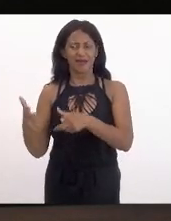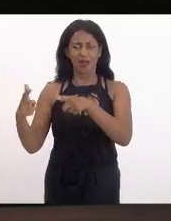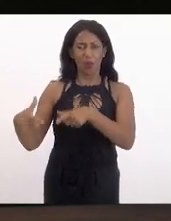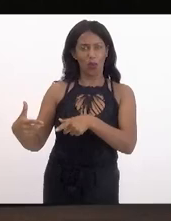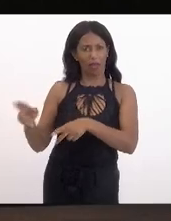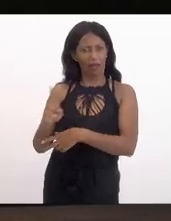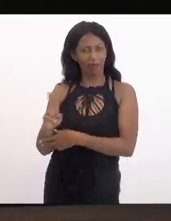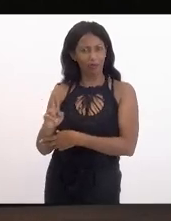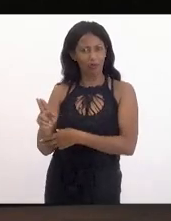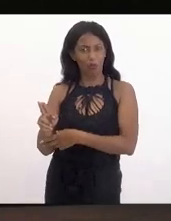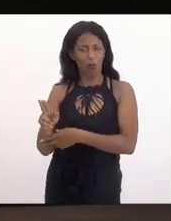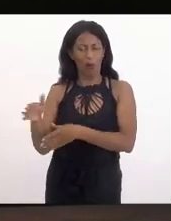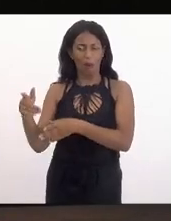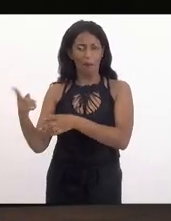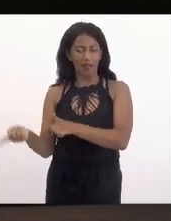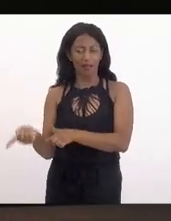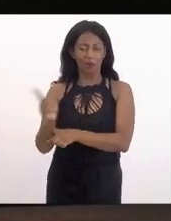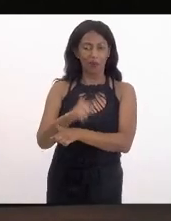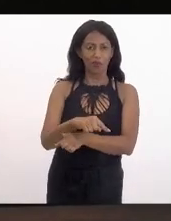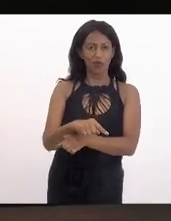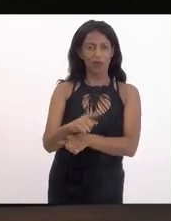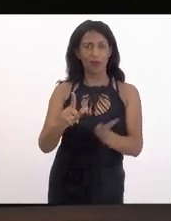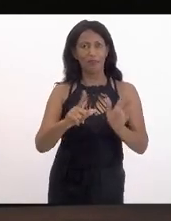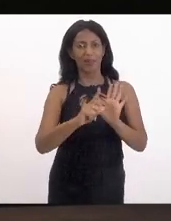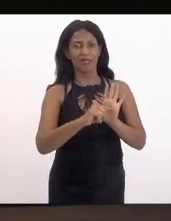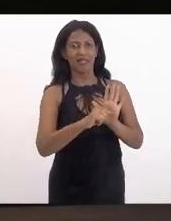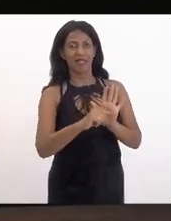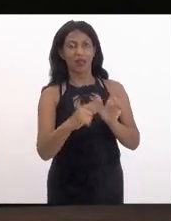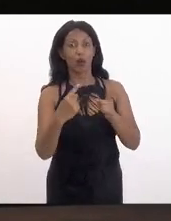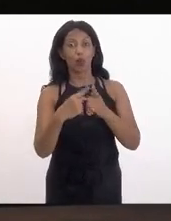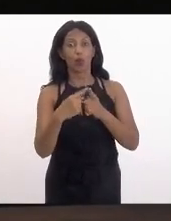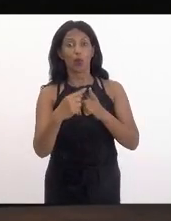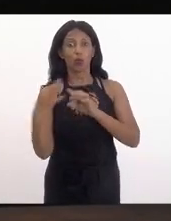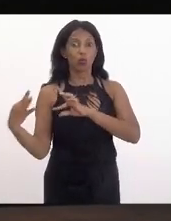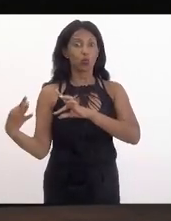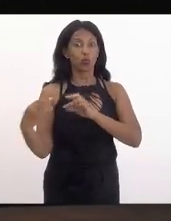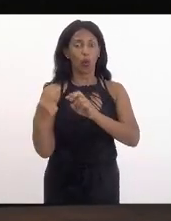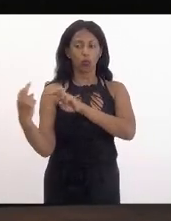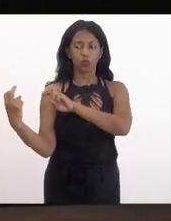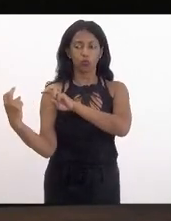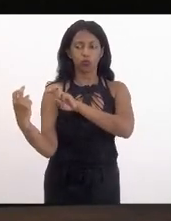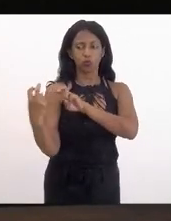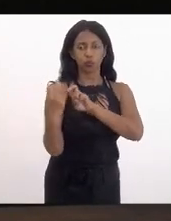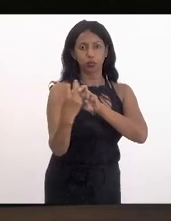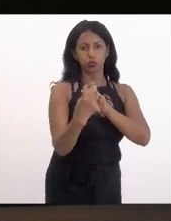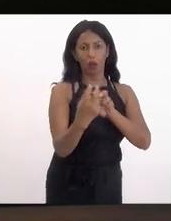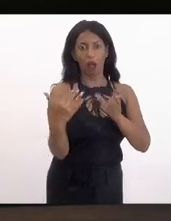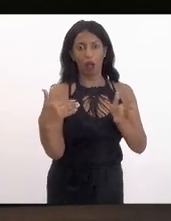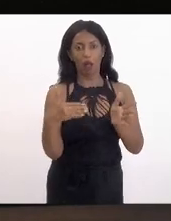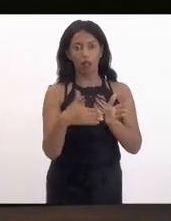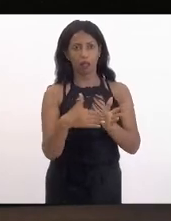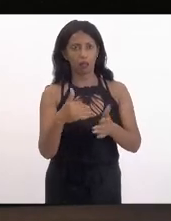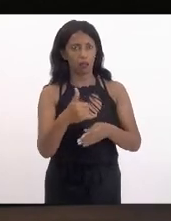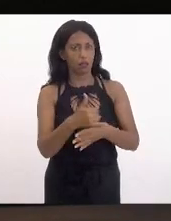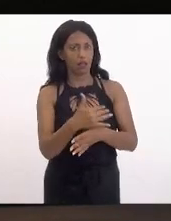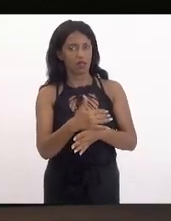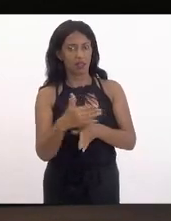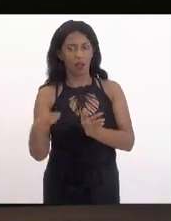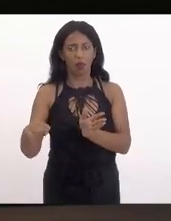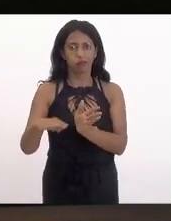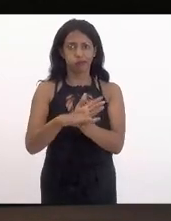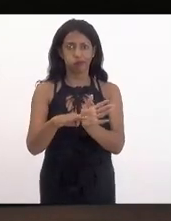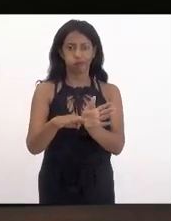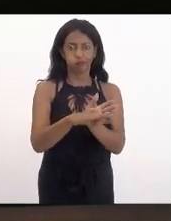circulando de paciência para Central do Brasil porque todo sistema que dia em Santa Cruz paga nas